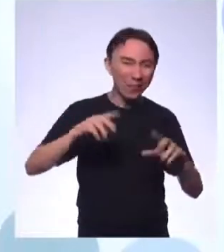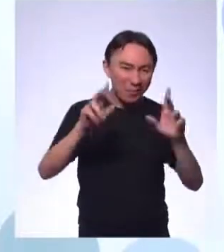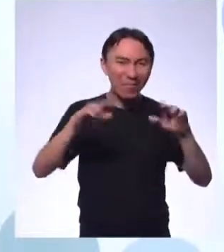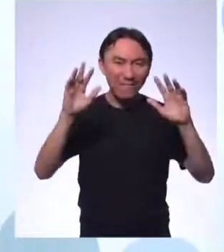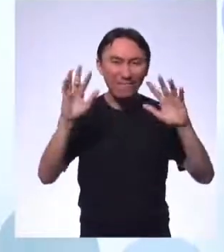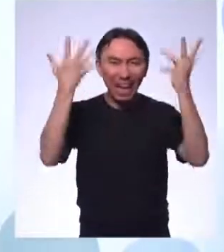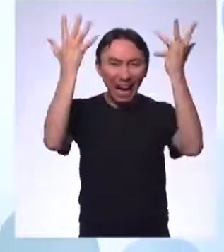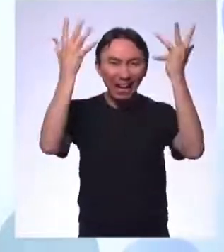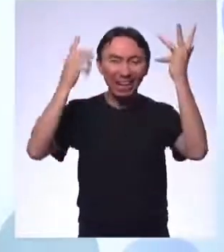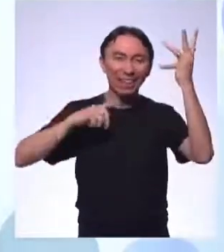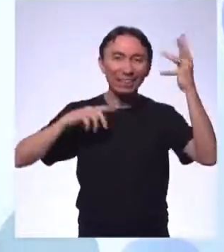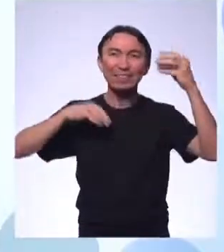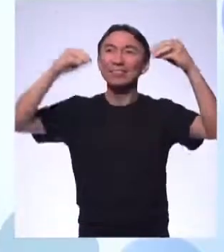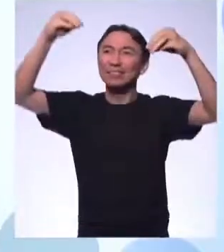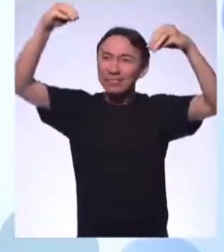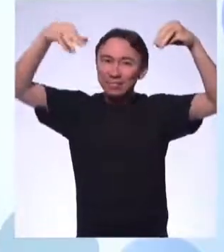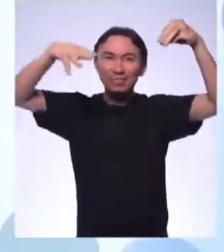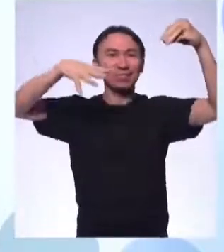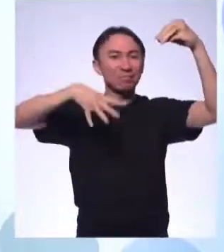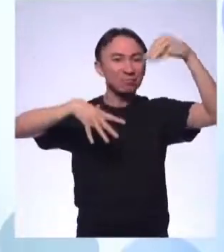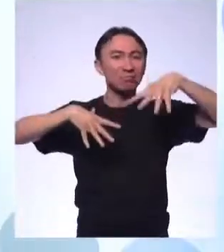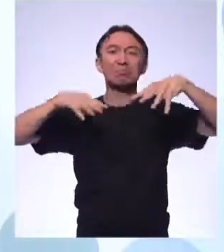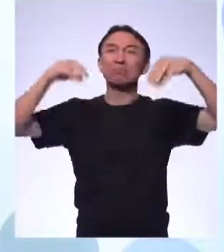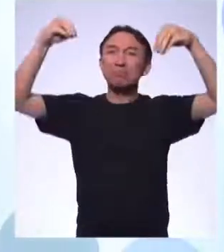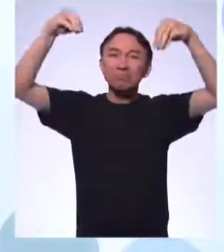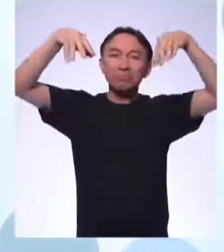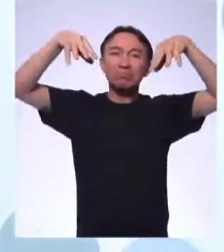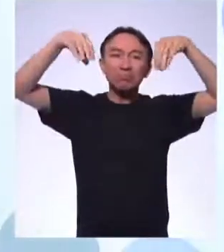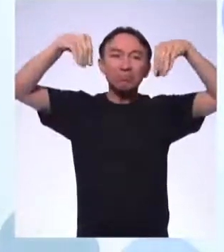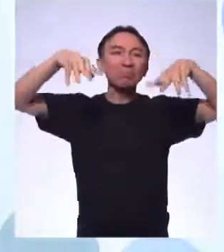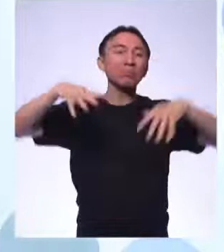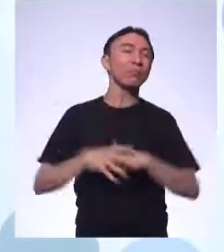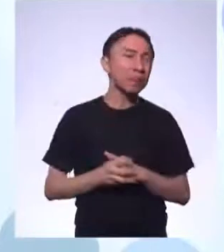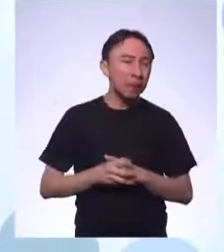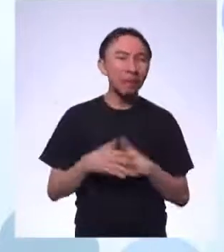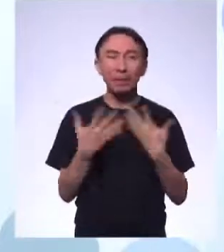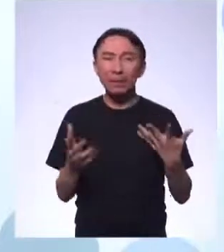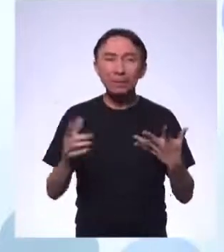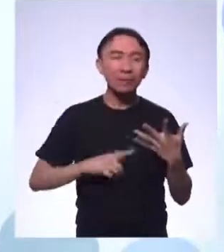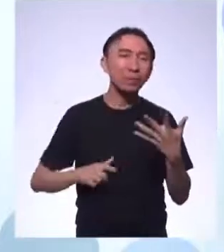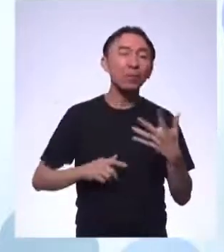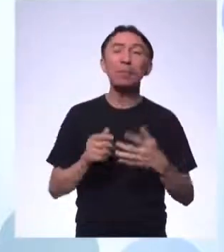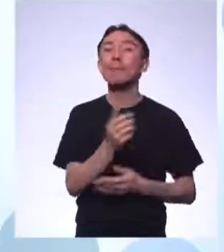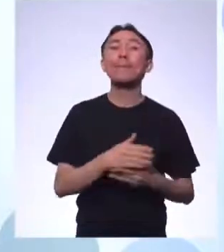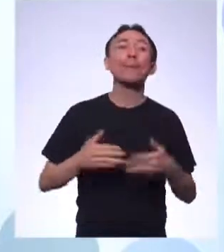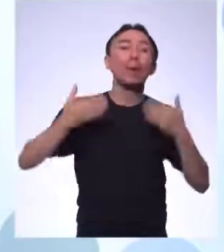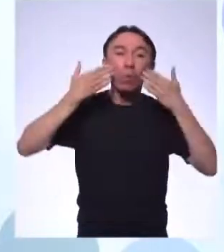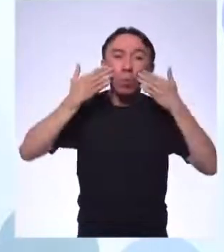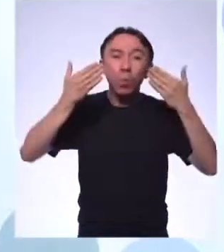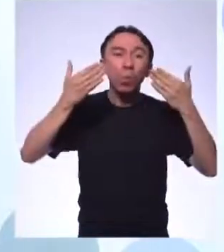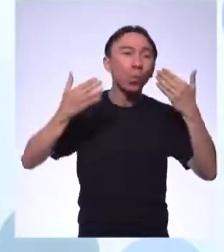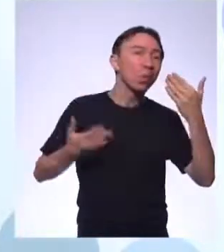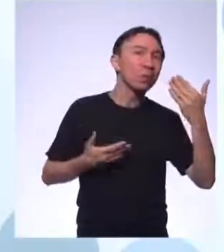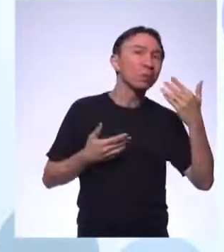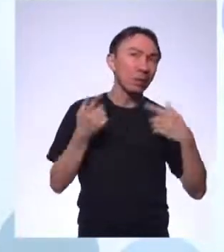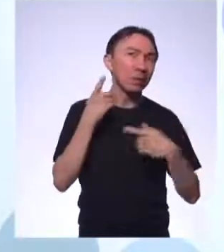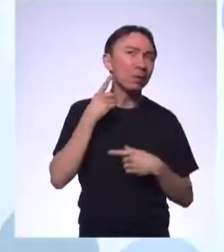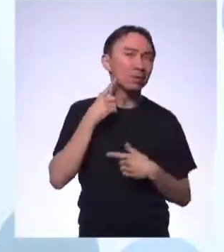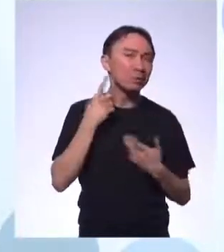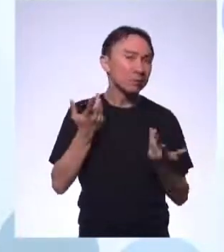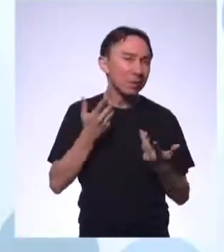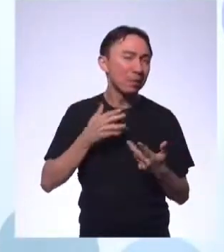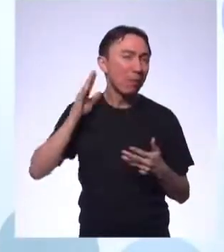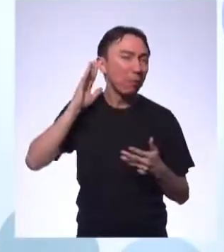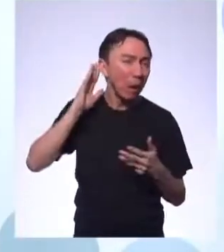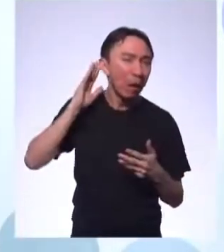né? Para que o show aconteça, para que o show seja, né, uma coisa que também, além de auditivamente, ele também encante